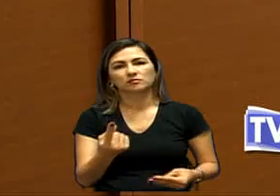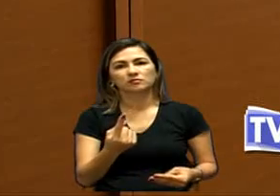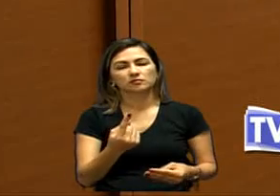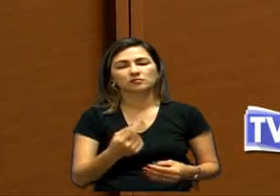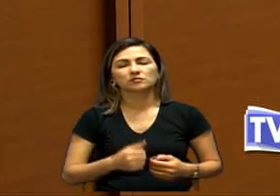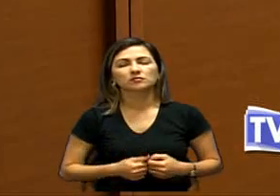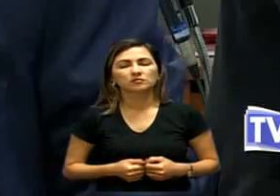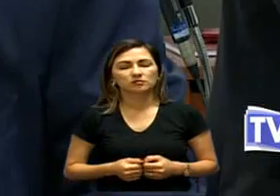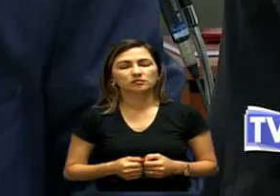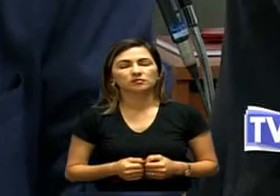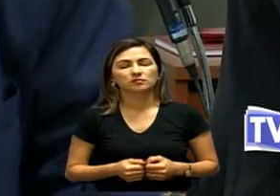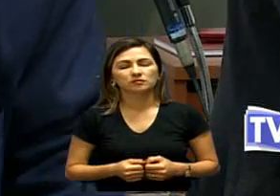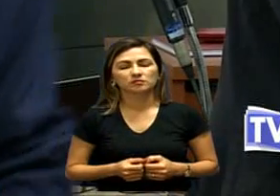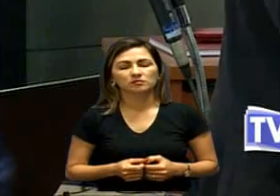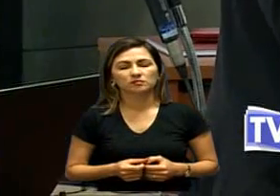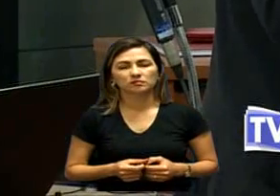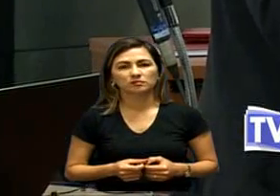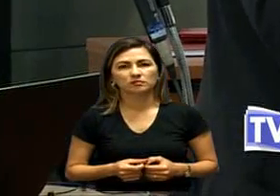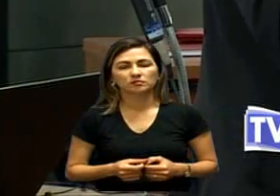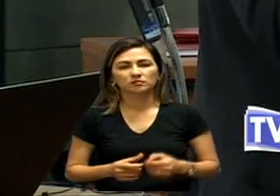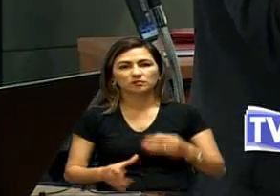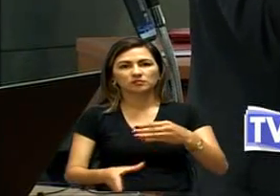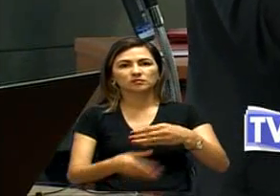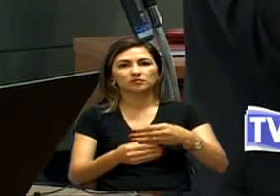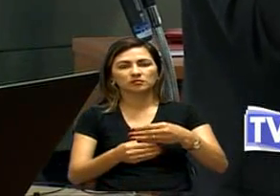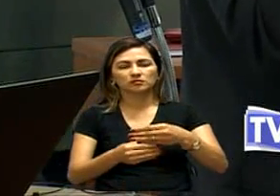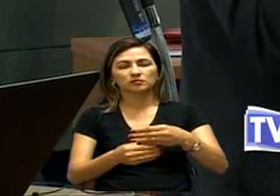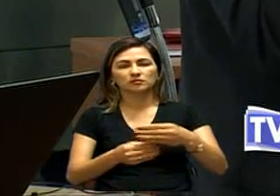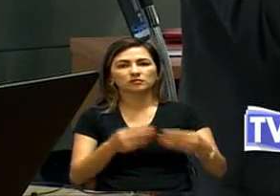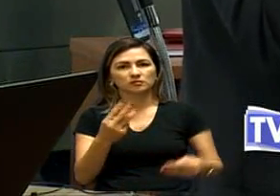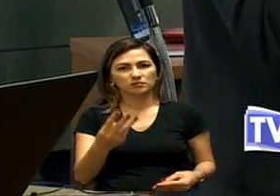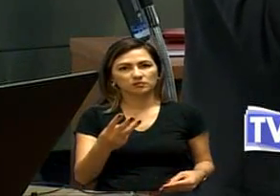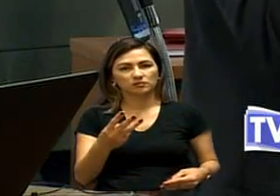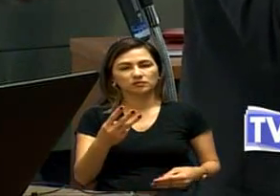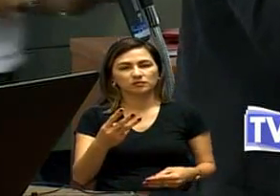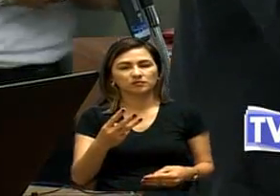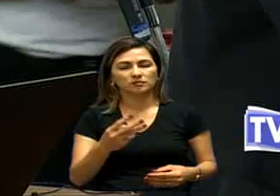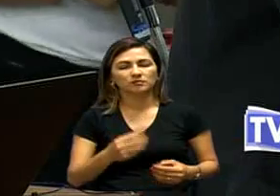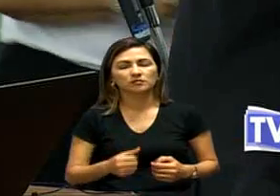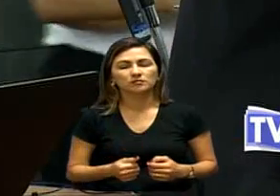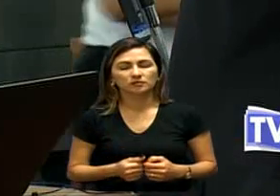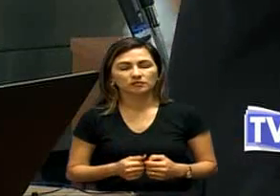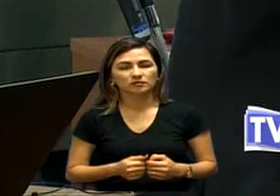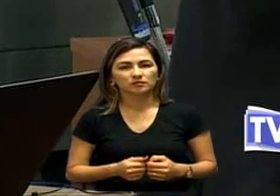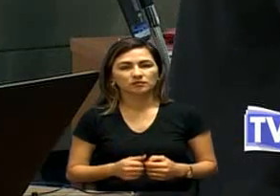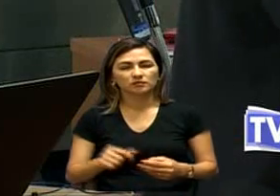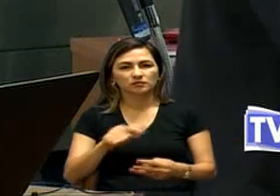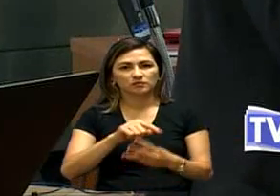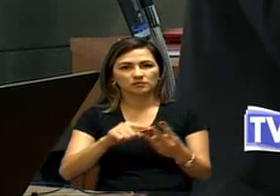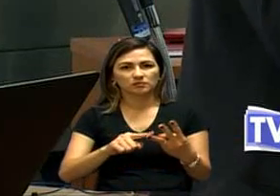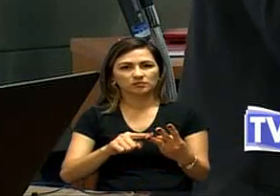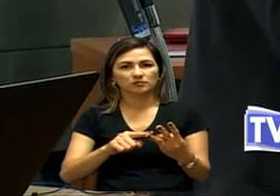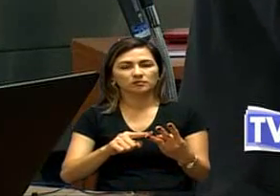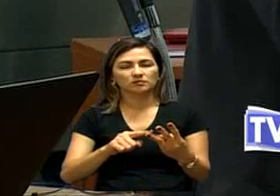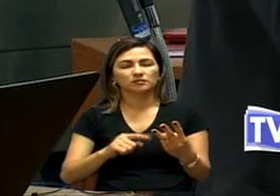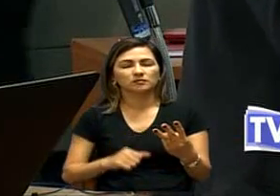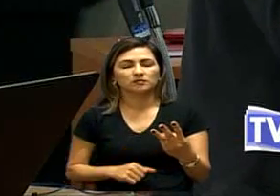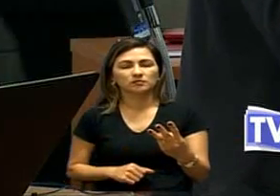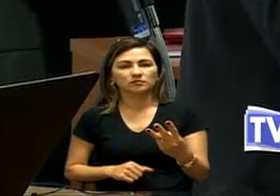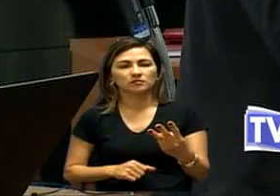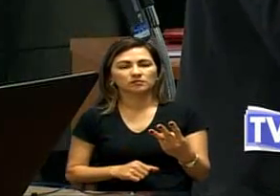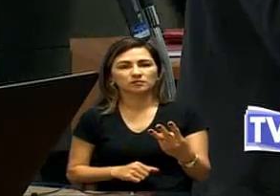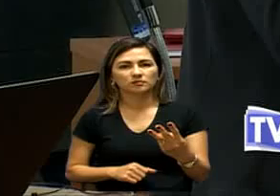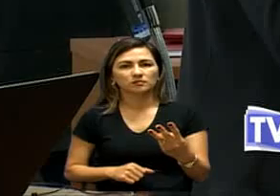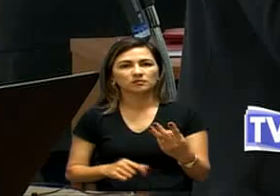Por favor, aí, nós temos três emendas... Uma que era, essa redução que eu